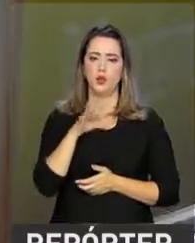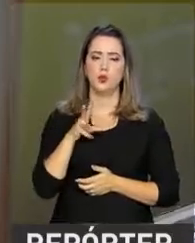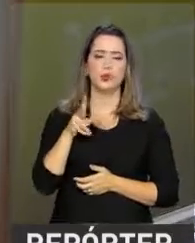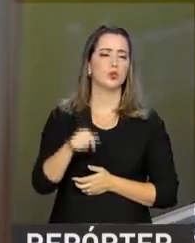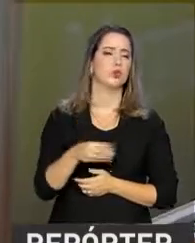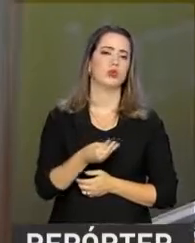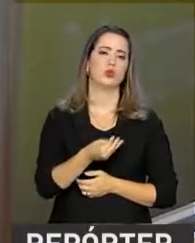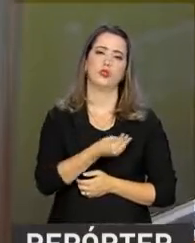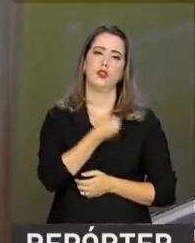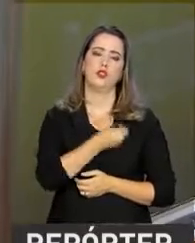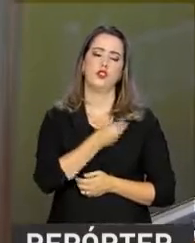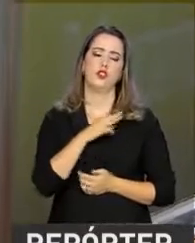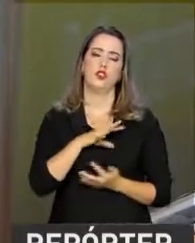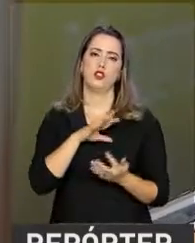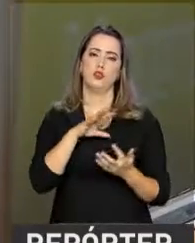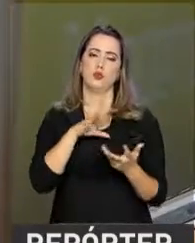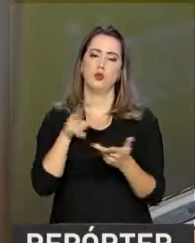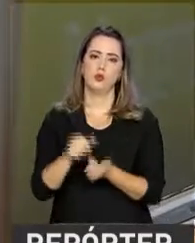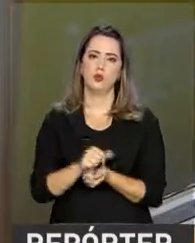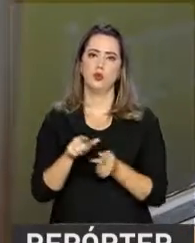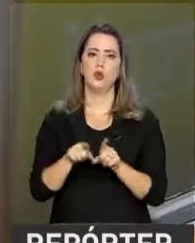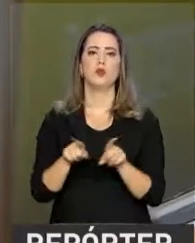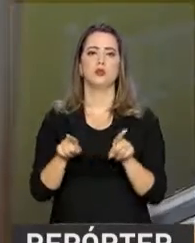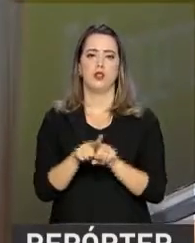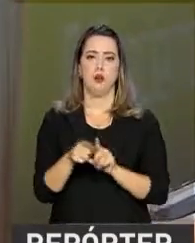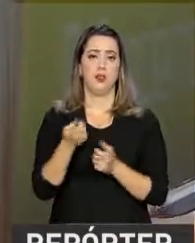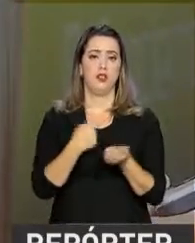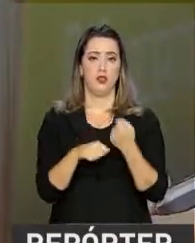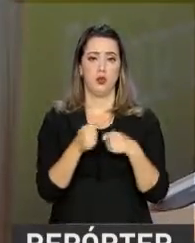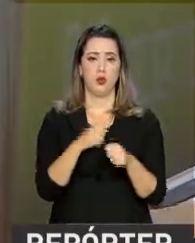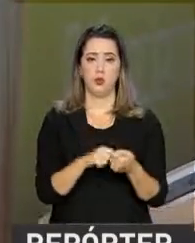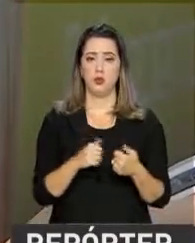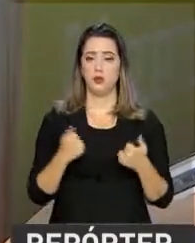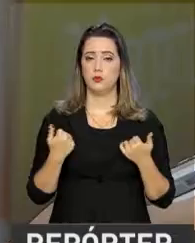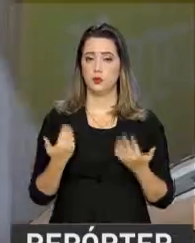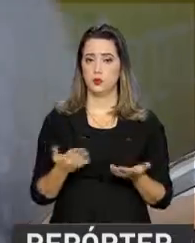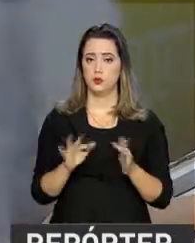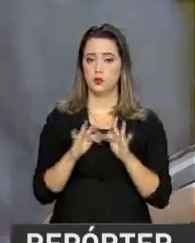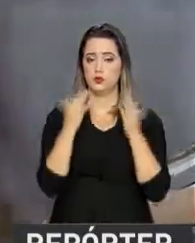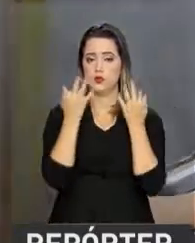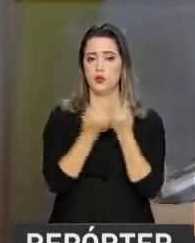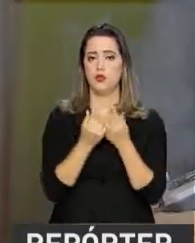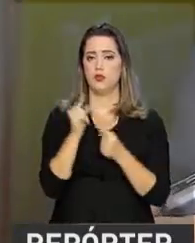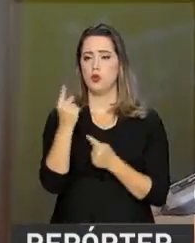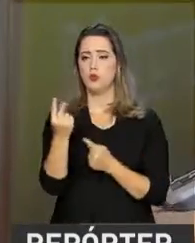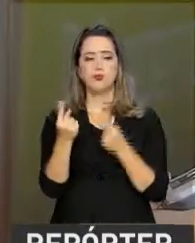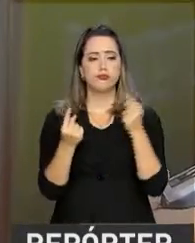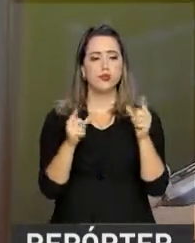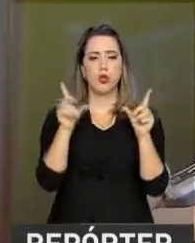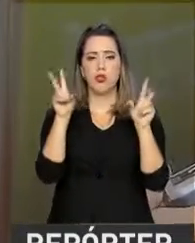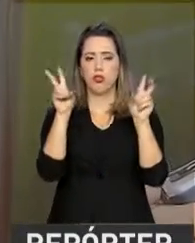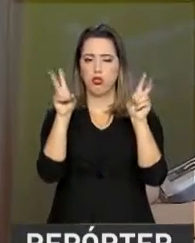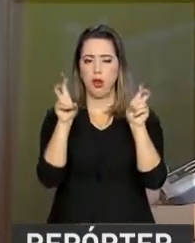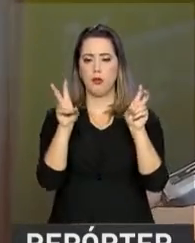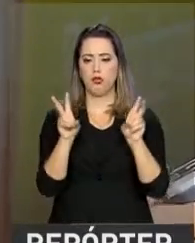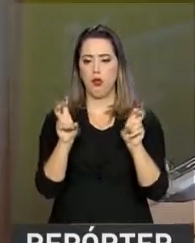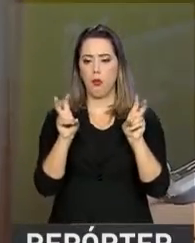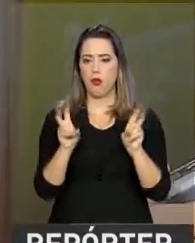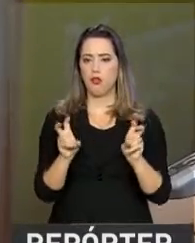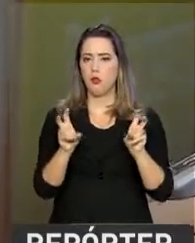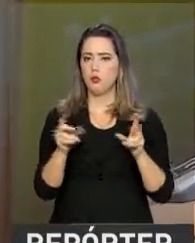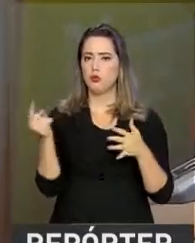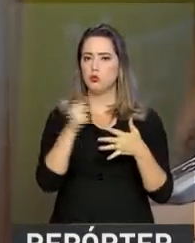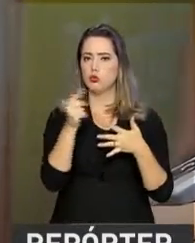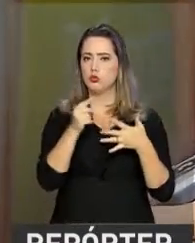humanas, inclusive as atividades econômicas. Então, o fórum, ele vai tratar um pouco de cada coisa. Ele vai ter uma cobertura